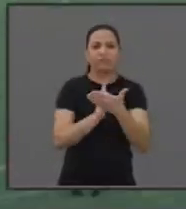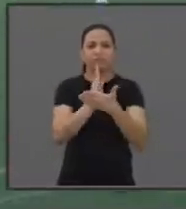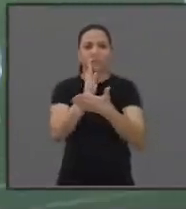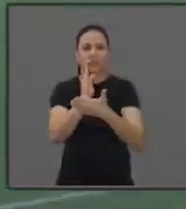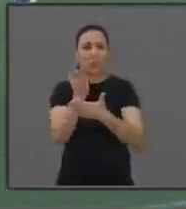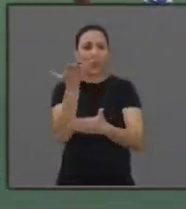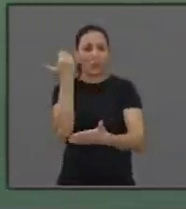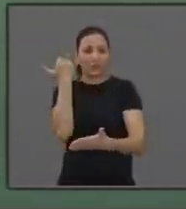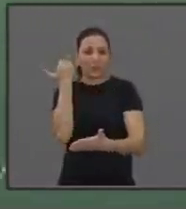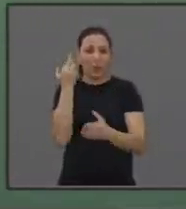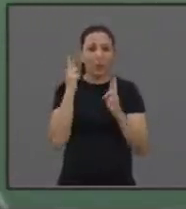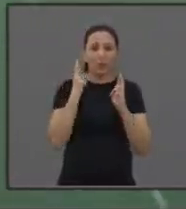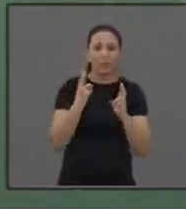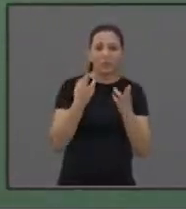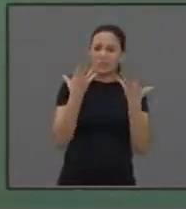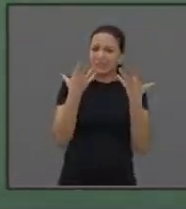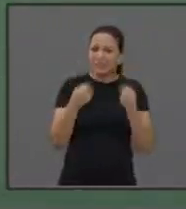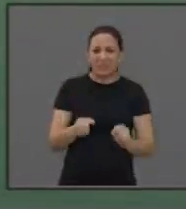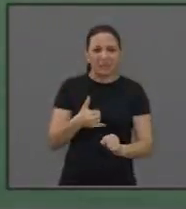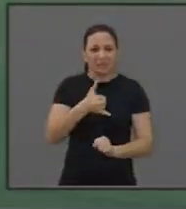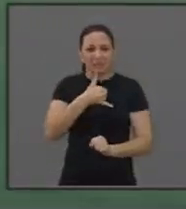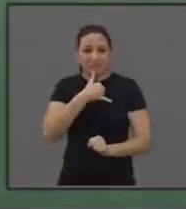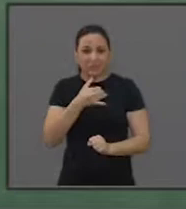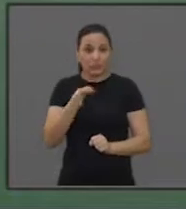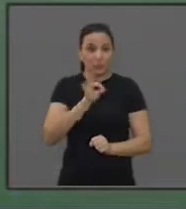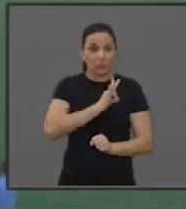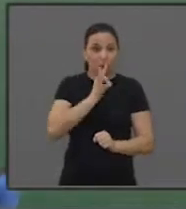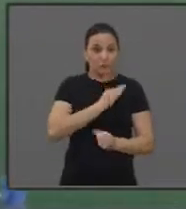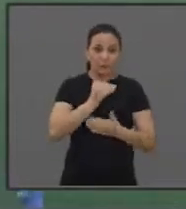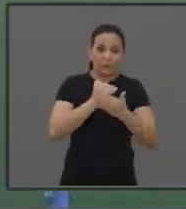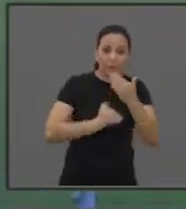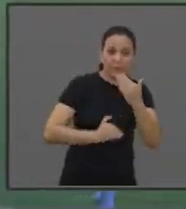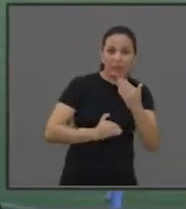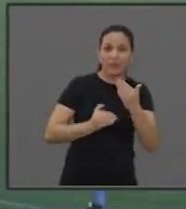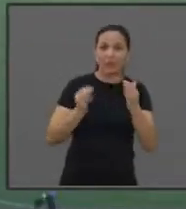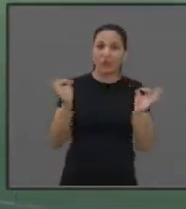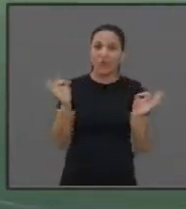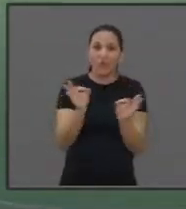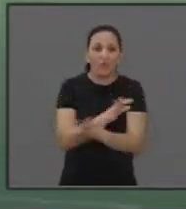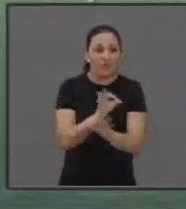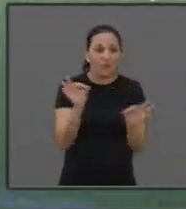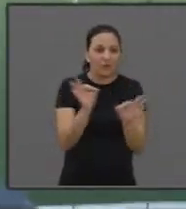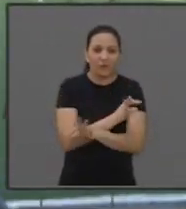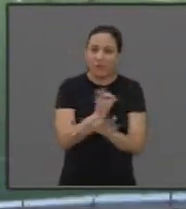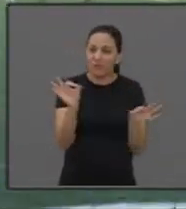bola o time da Ferroviária. São os últimos segundos do jogo. Vai acabar,